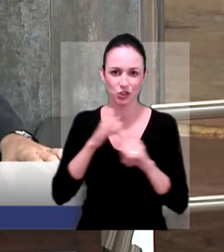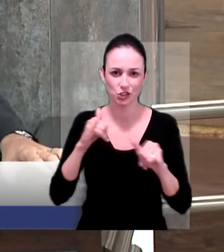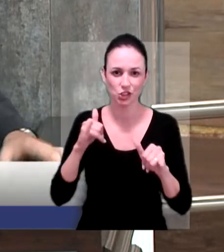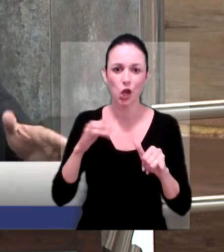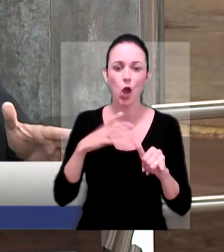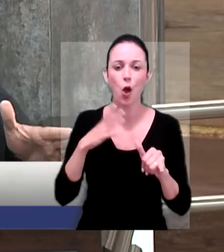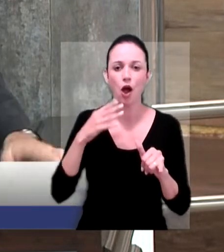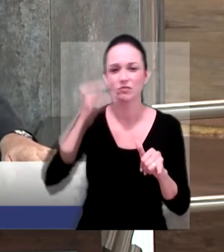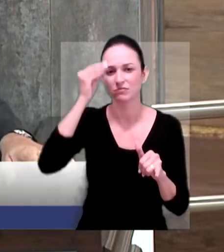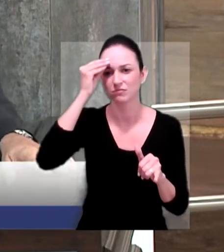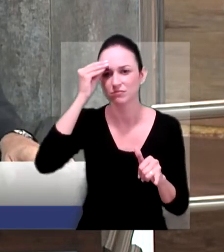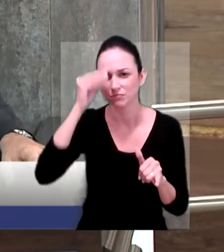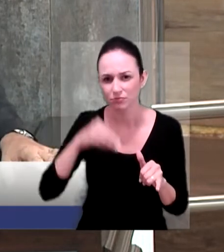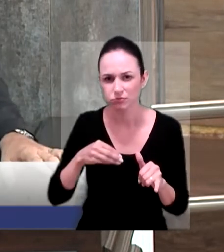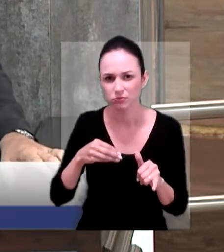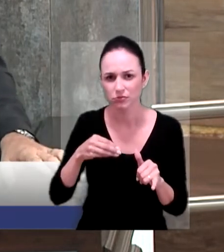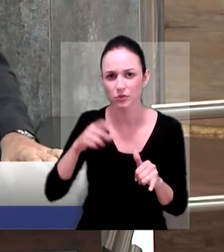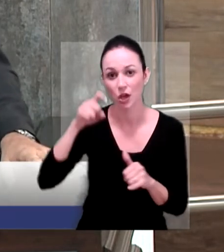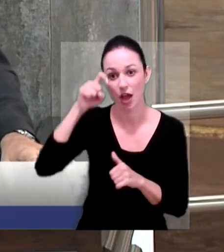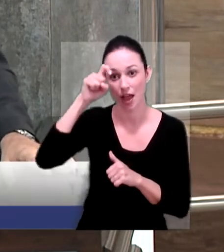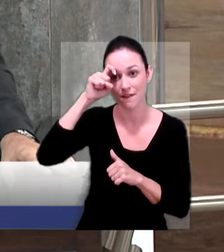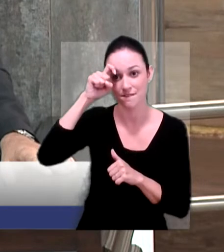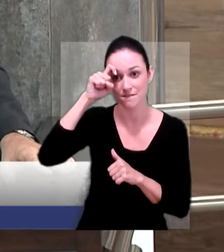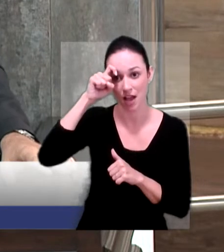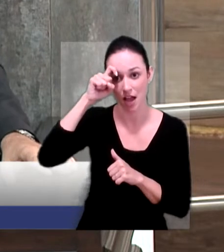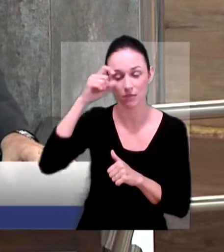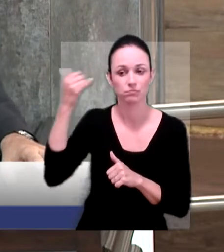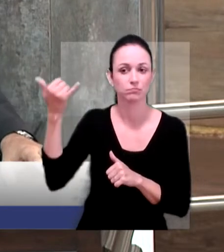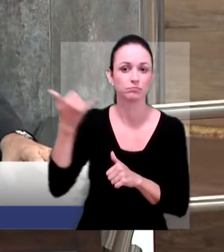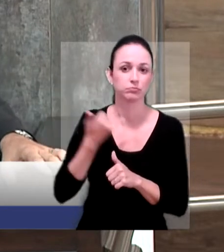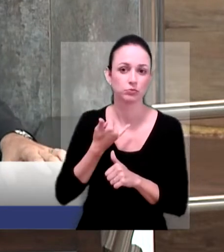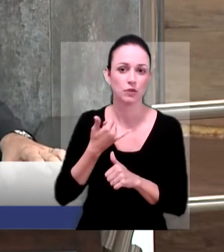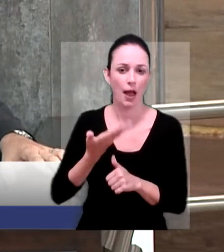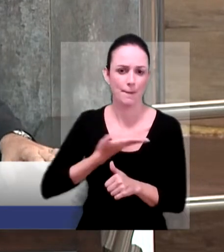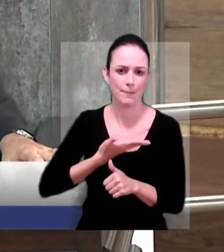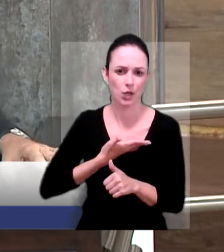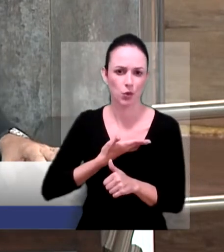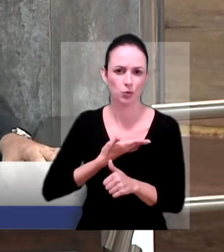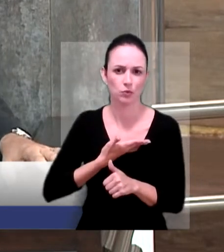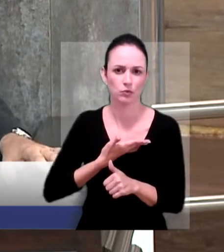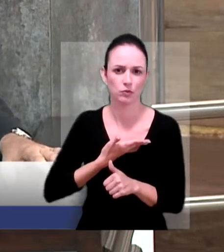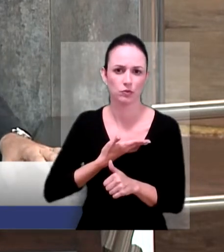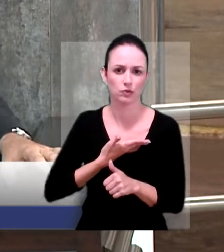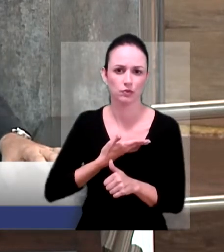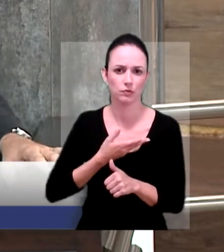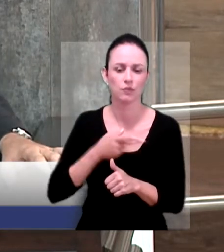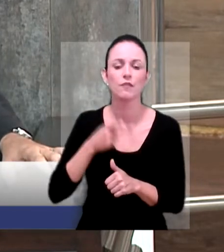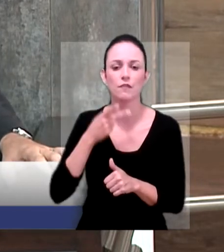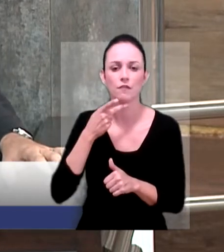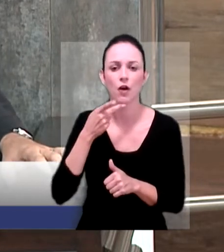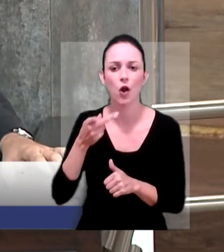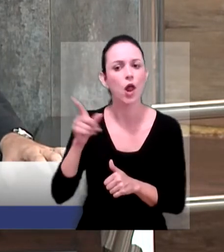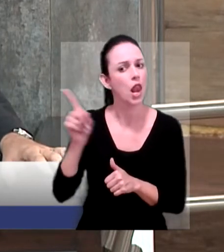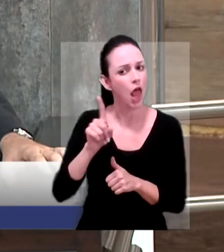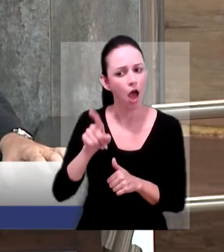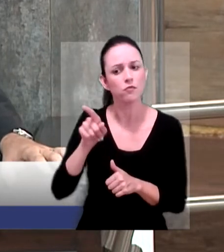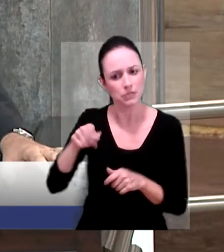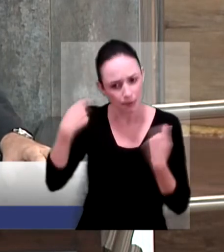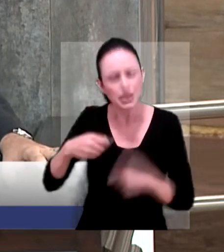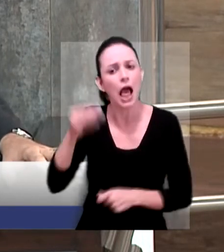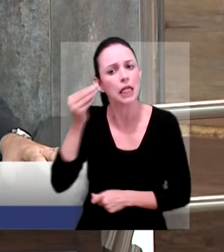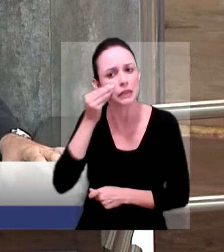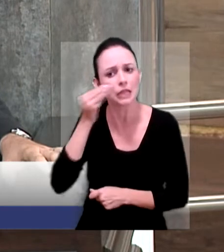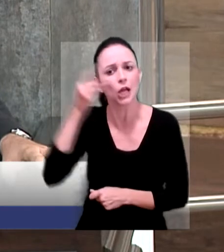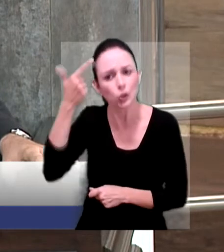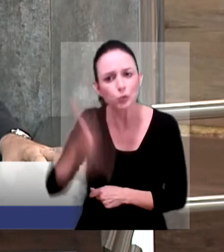Ivan, que é meu amigo de muitos anos, e me falou, nós precisamos que você tente. E nós tentamos mais